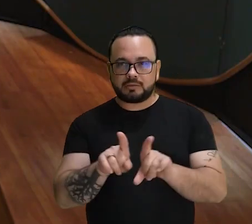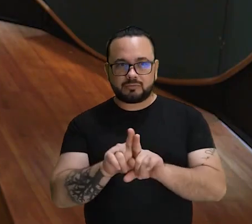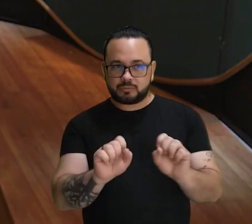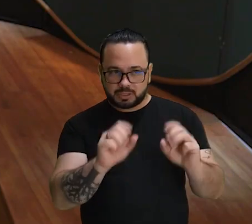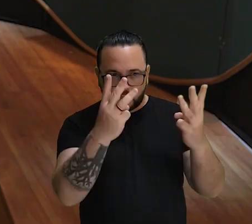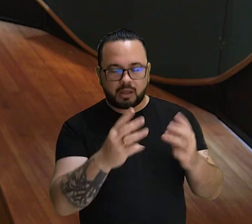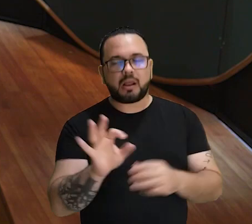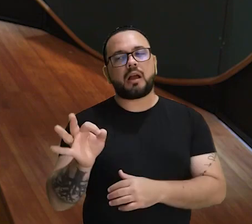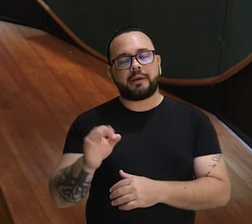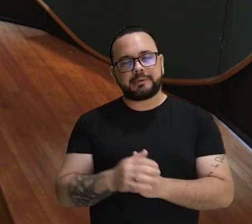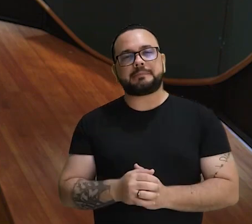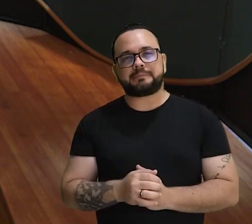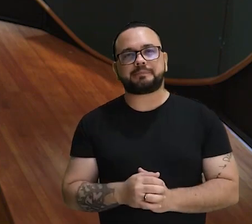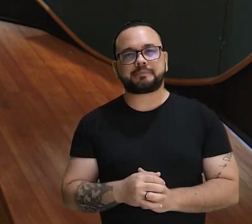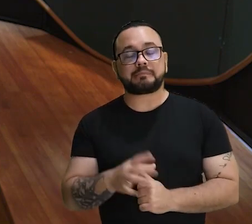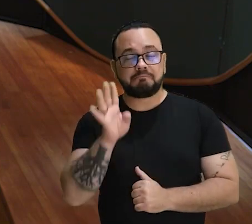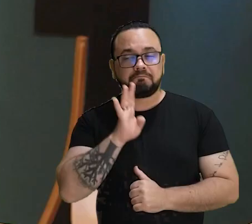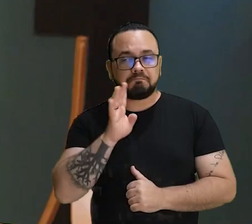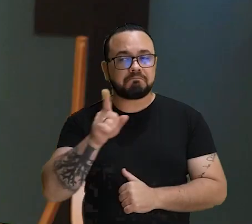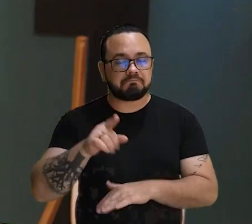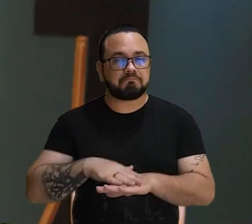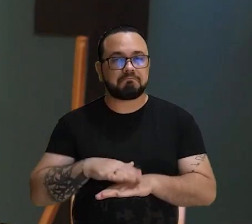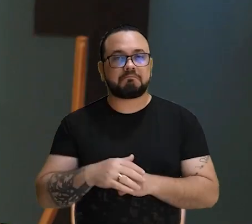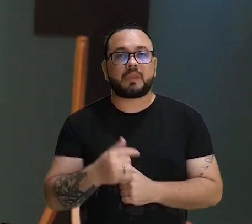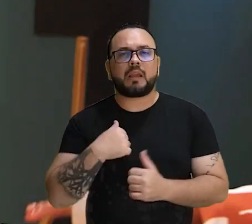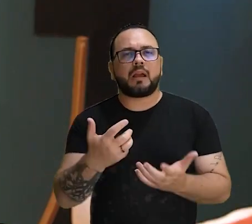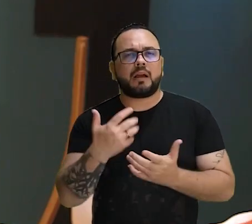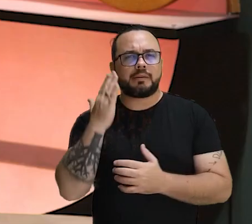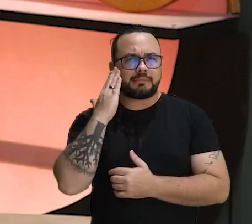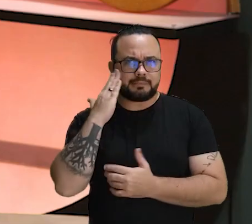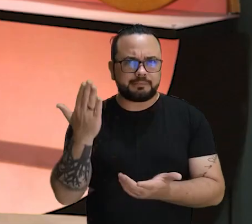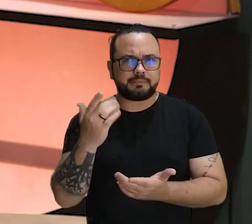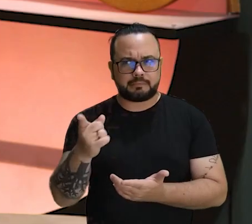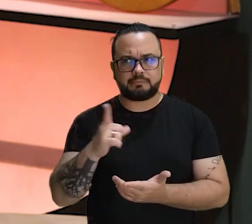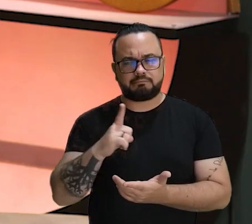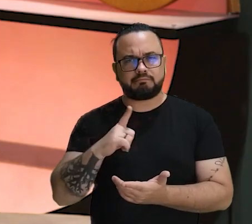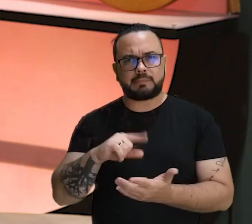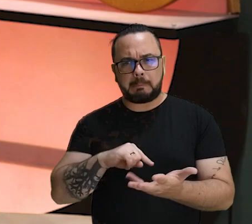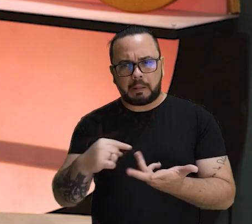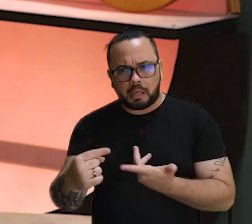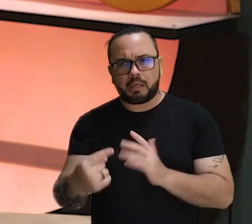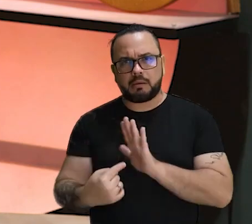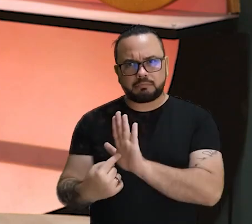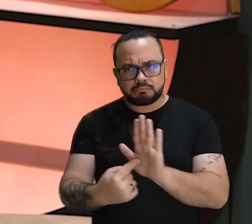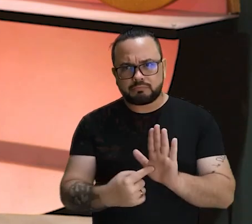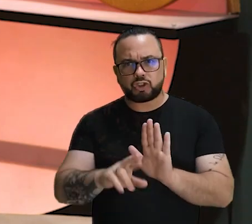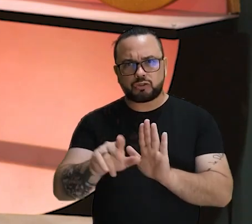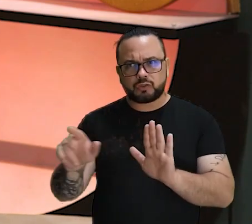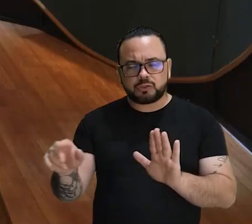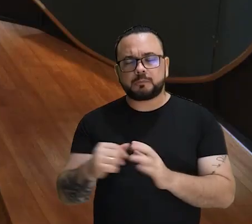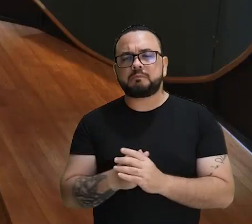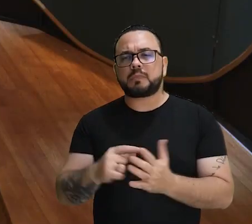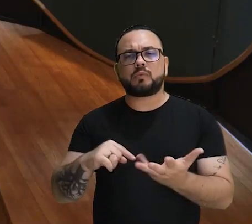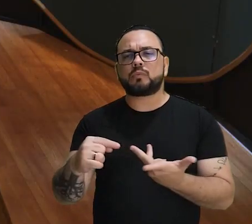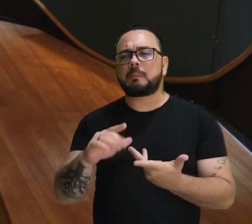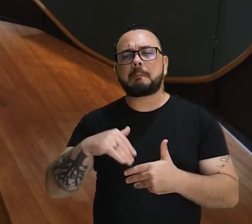espetáculo também. Ah, era espetáculo. Show e espetáculo. Não, é muito legal. Porque assim, o que eu queria saber... Você tem vários espetáculos diferentes.